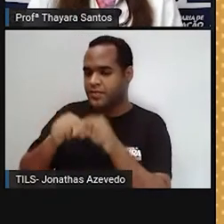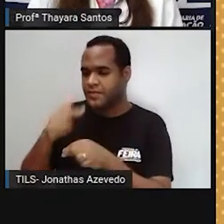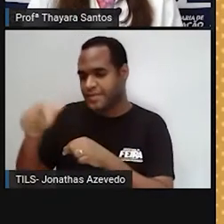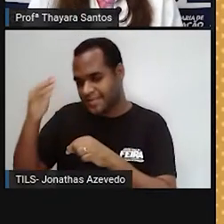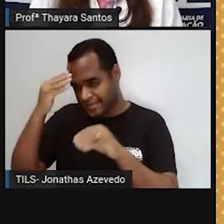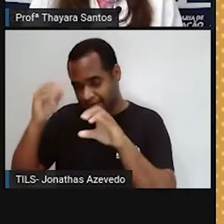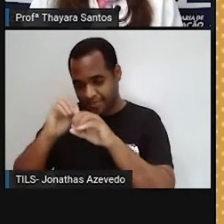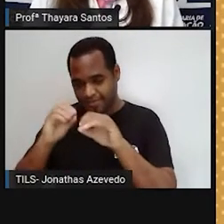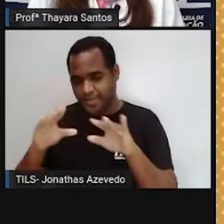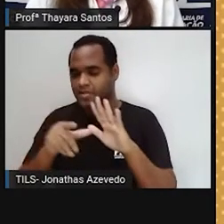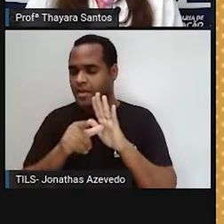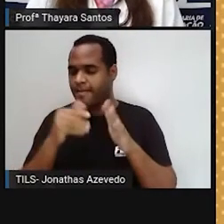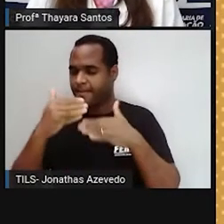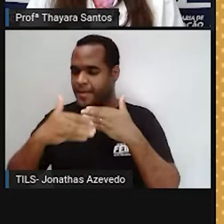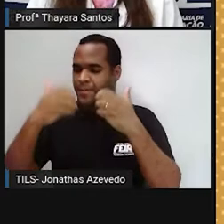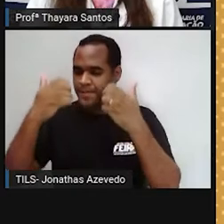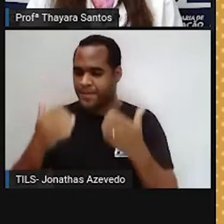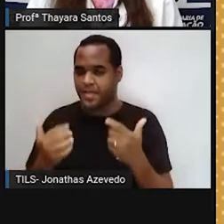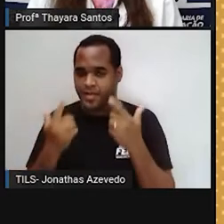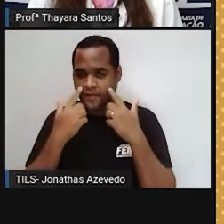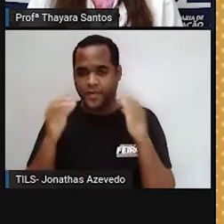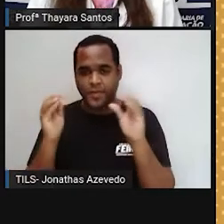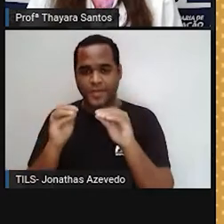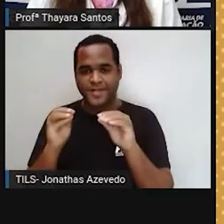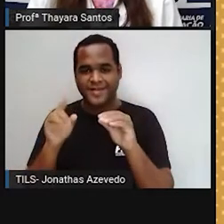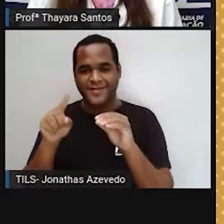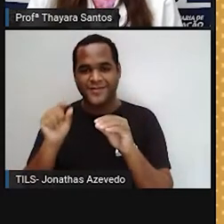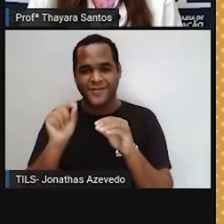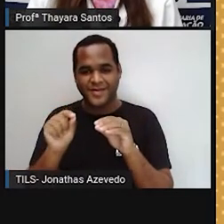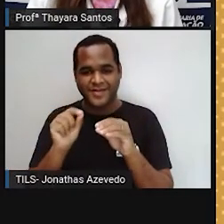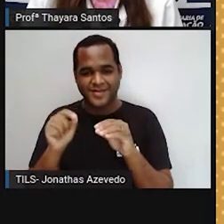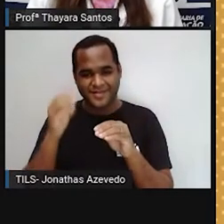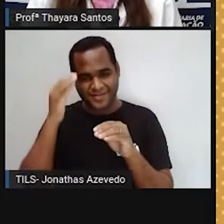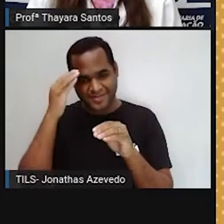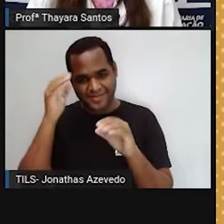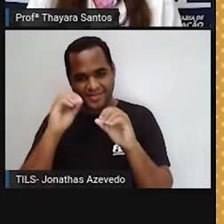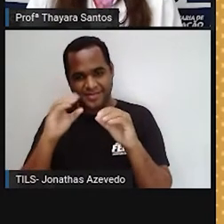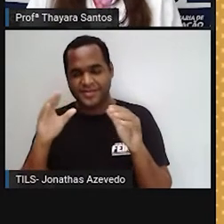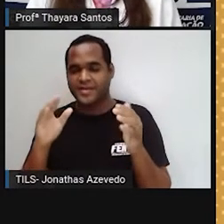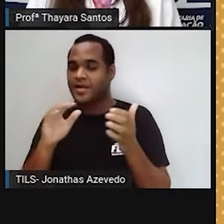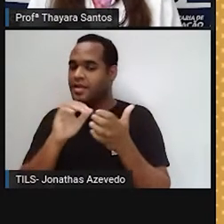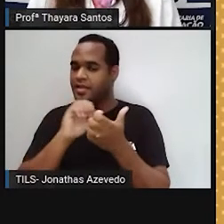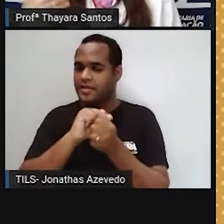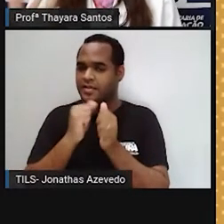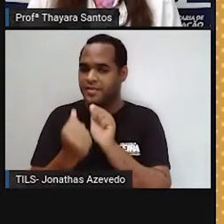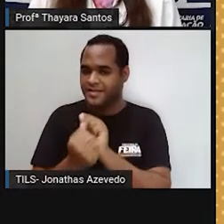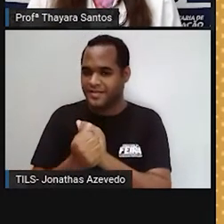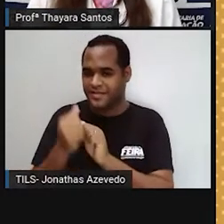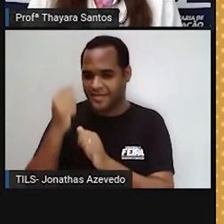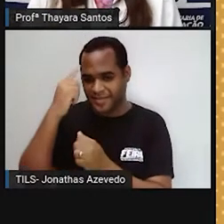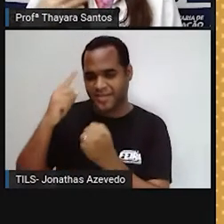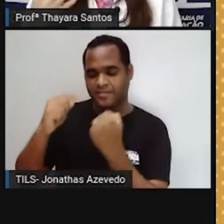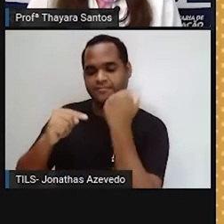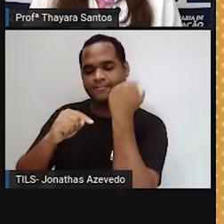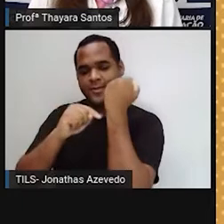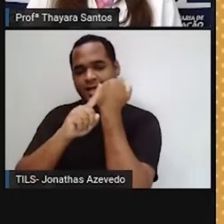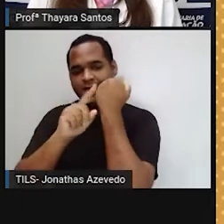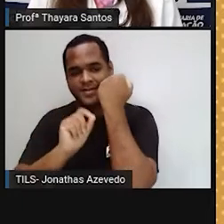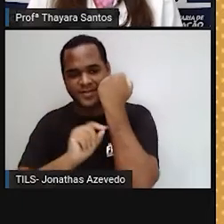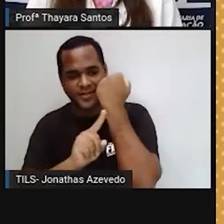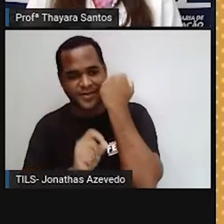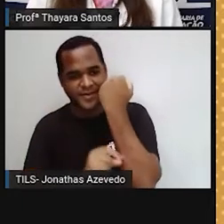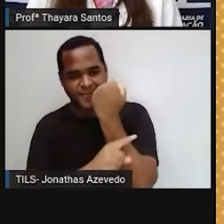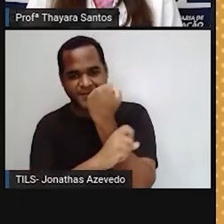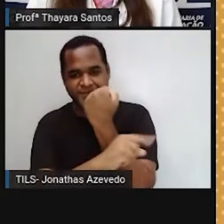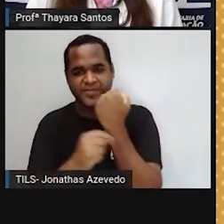isso mais adiante. E eu coloquei aqui para vocês um exemplo que é bem clássico de adaptação. Por exemplo, os cactos, que são plantas que a gente